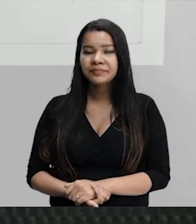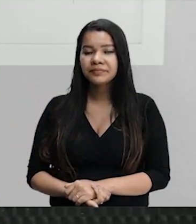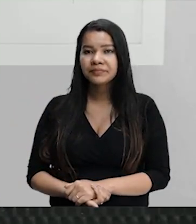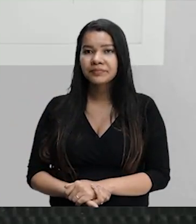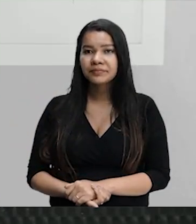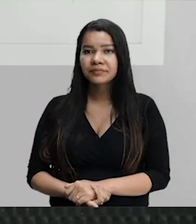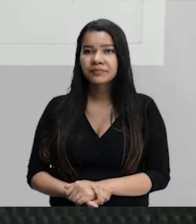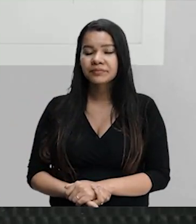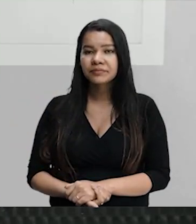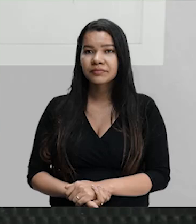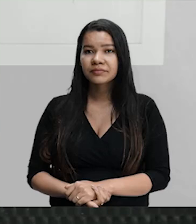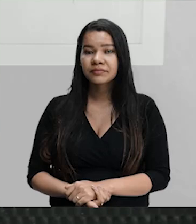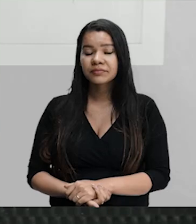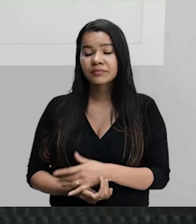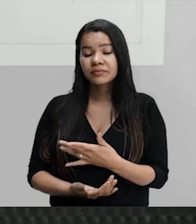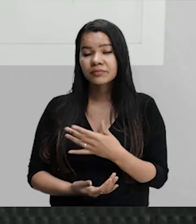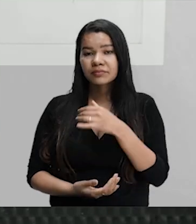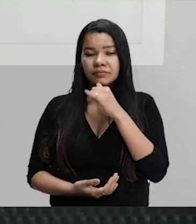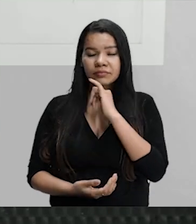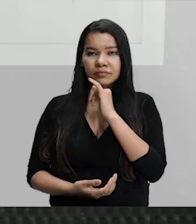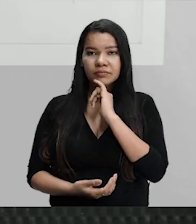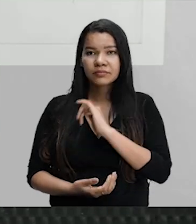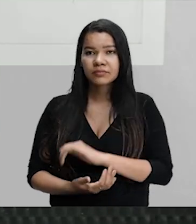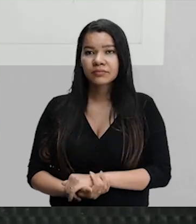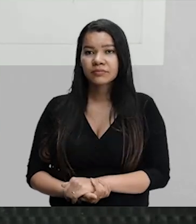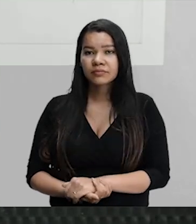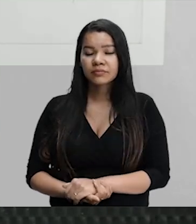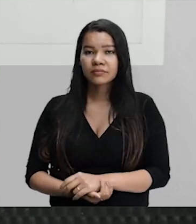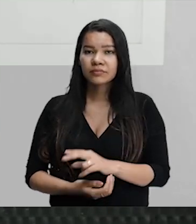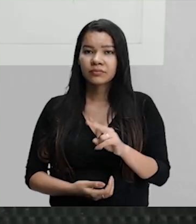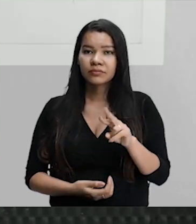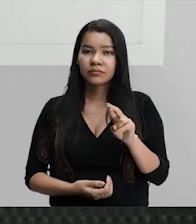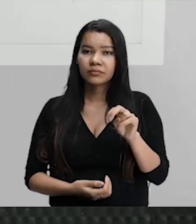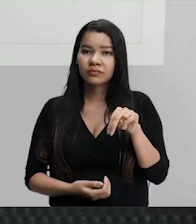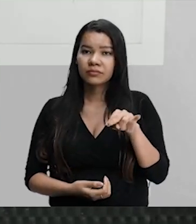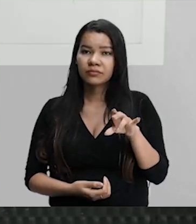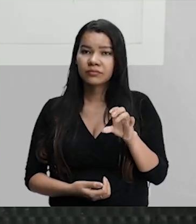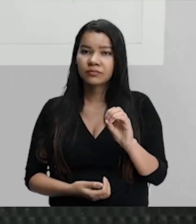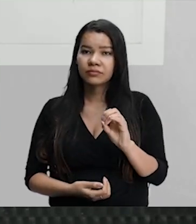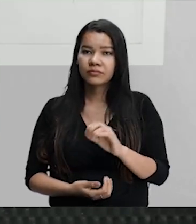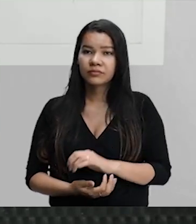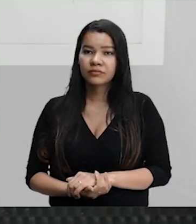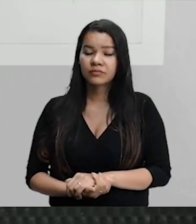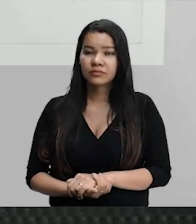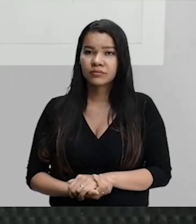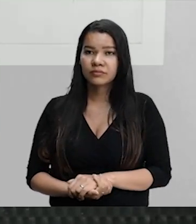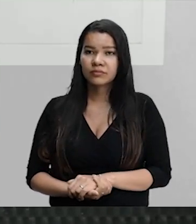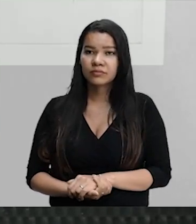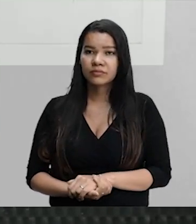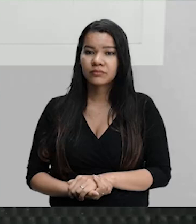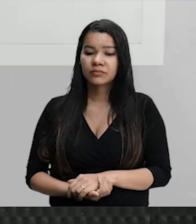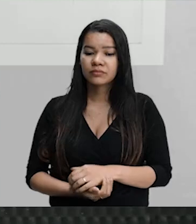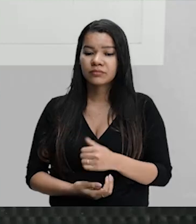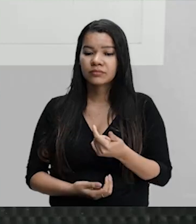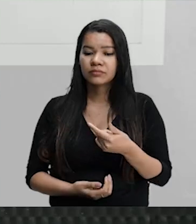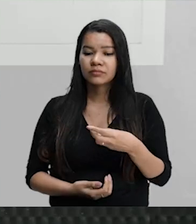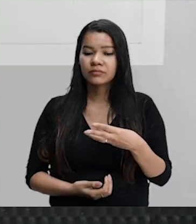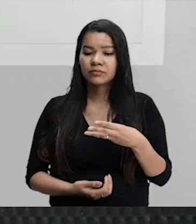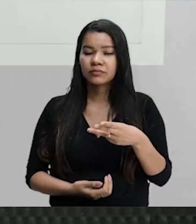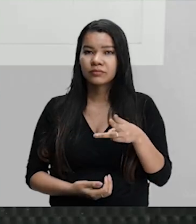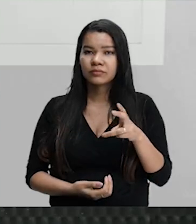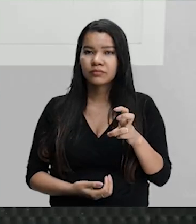certo? Então, por exemplo, o urânio, certo? O urânio